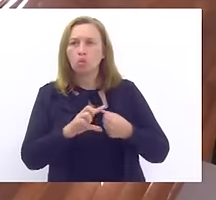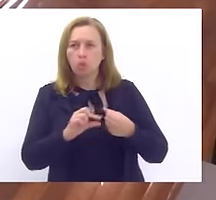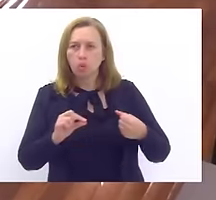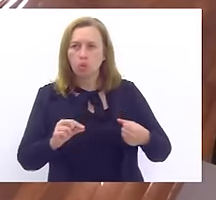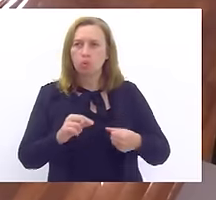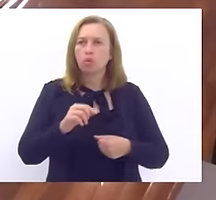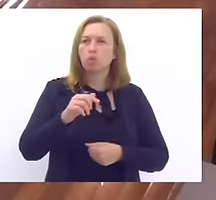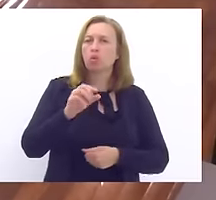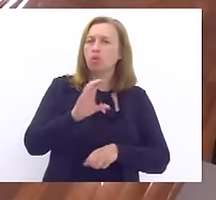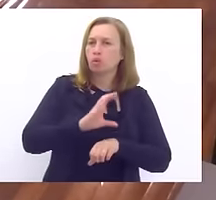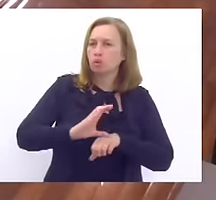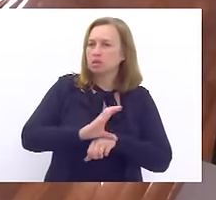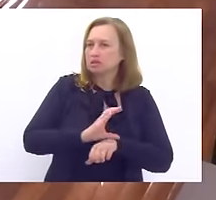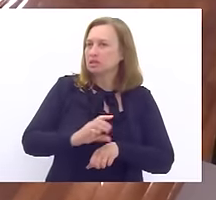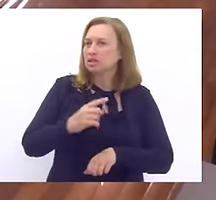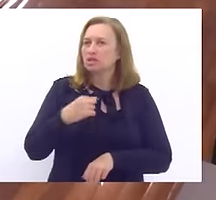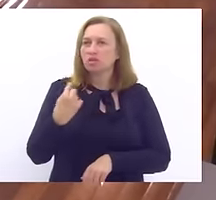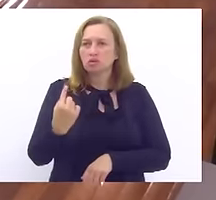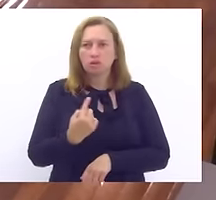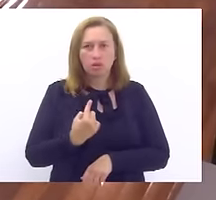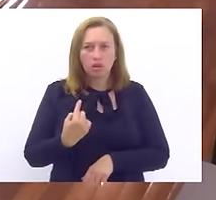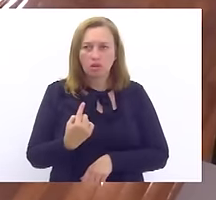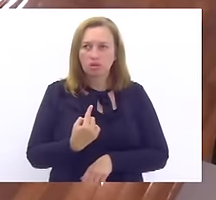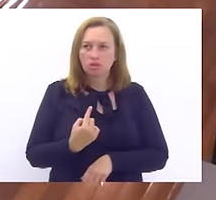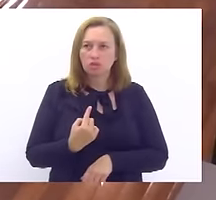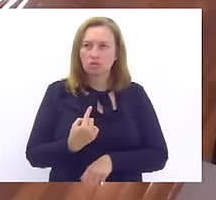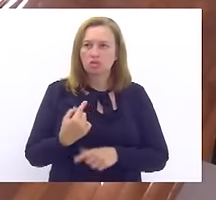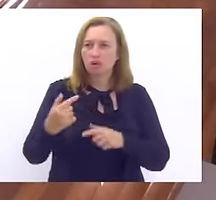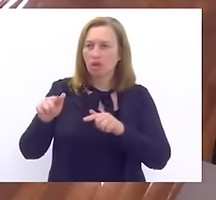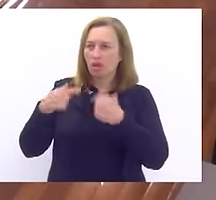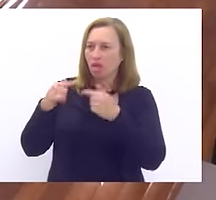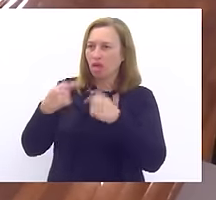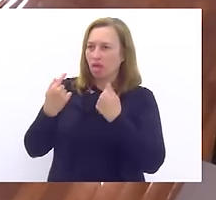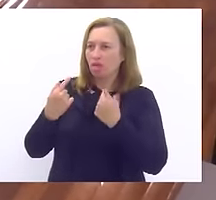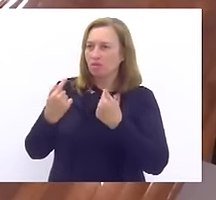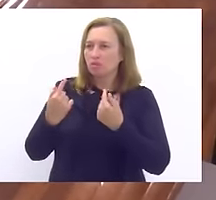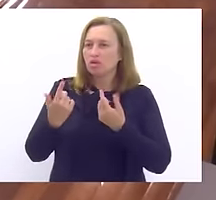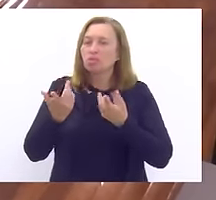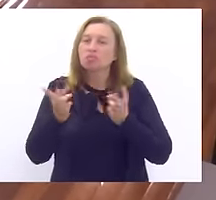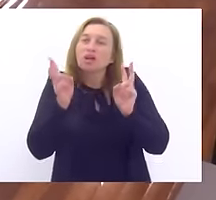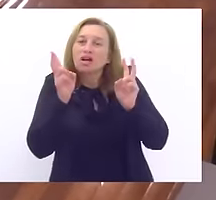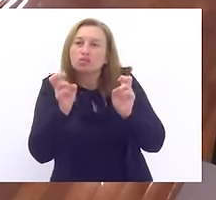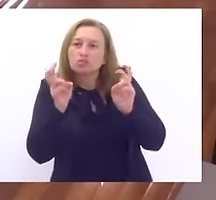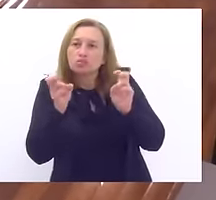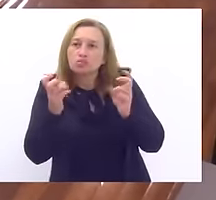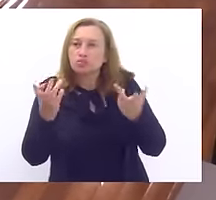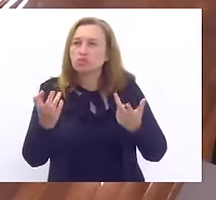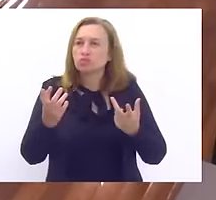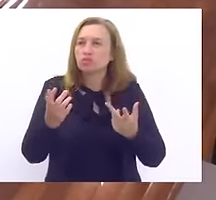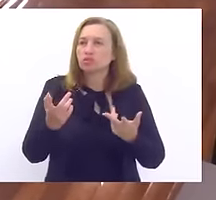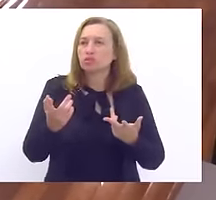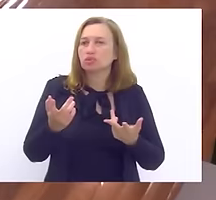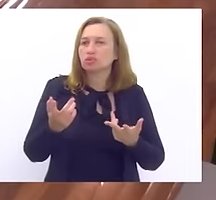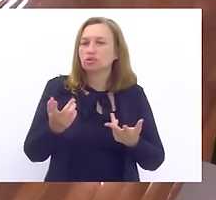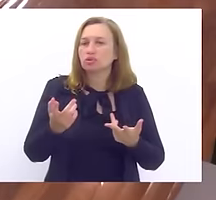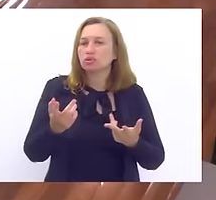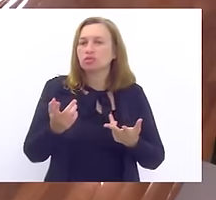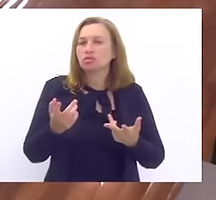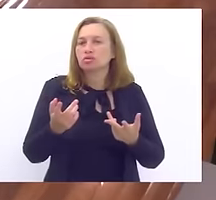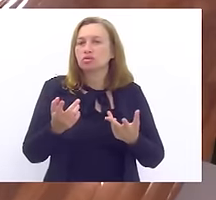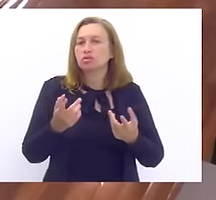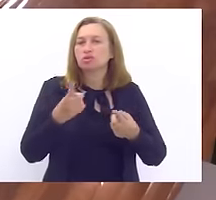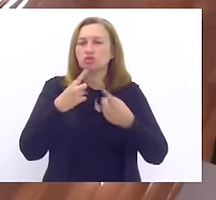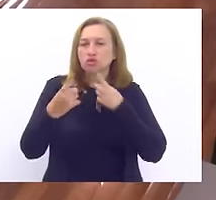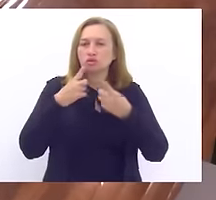até porque nós não fomos questionados em questões né que transitaram aí pela mesa